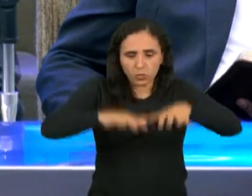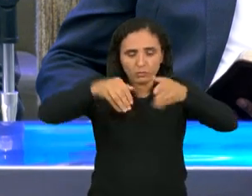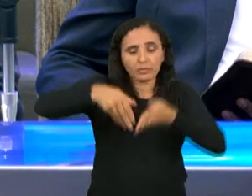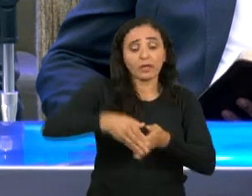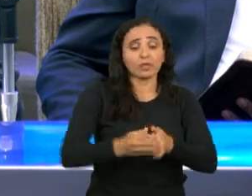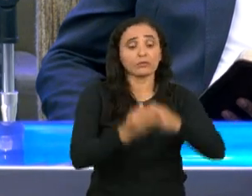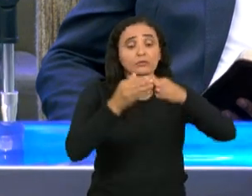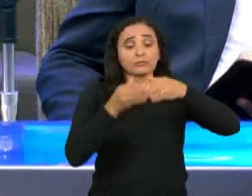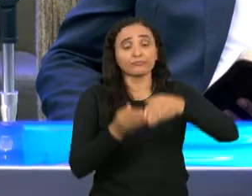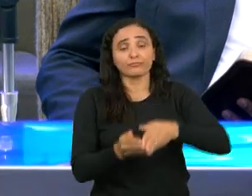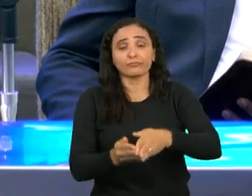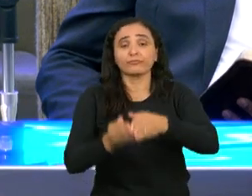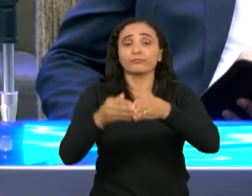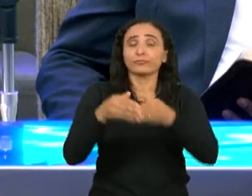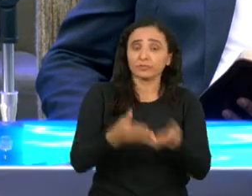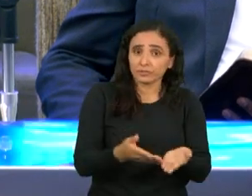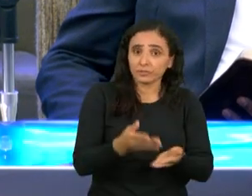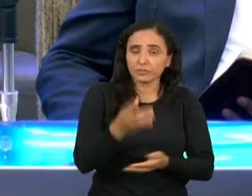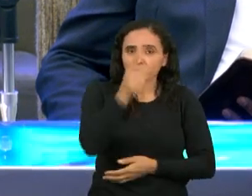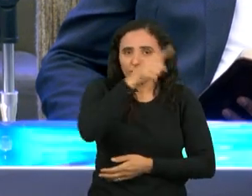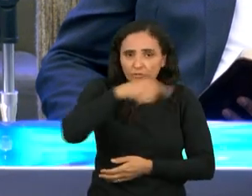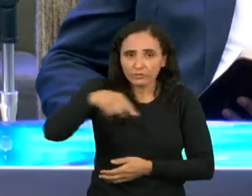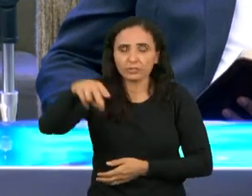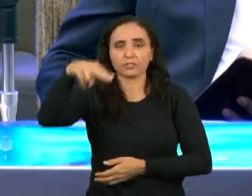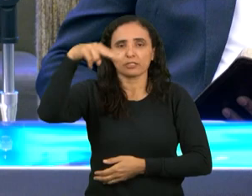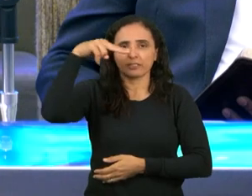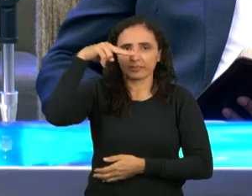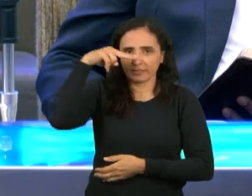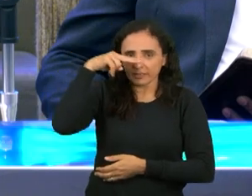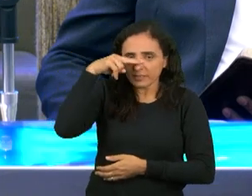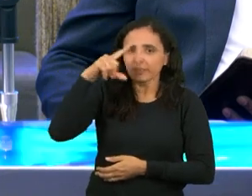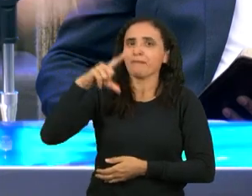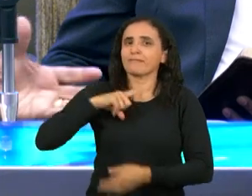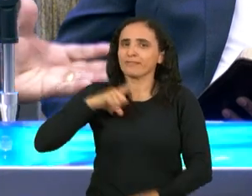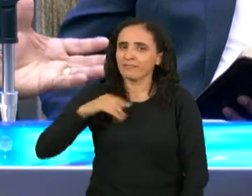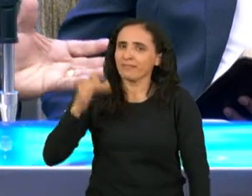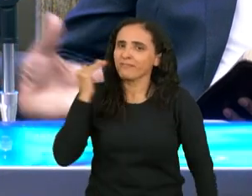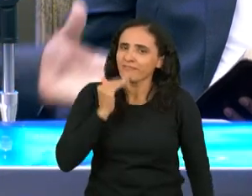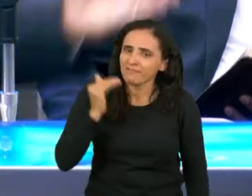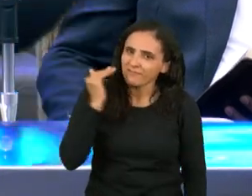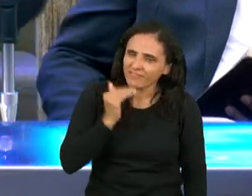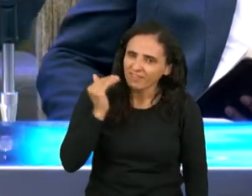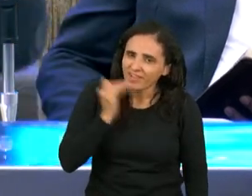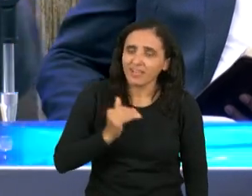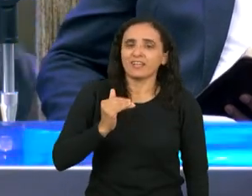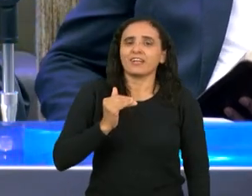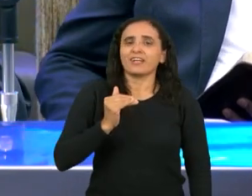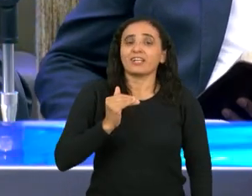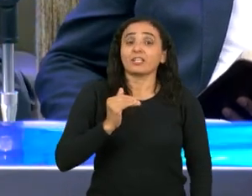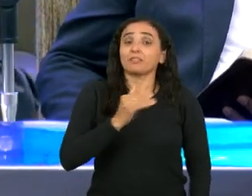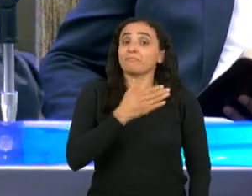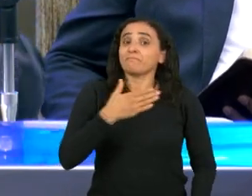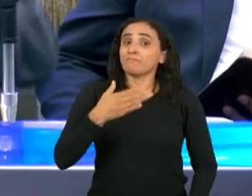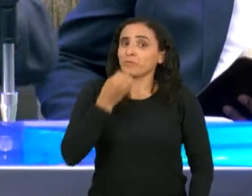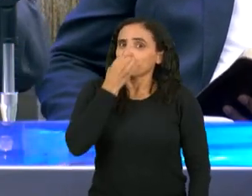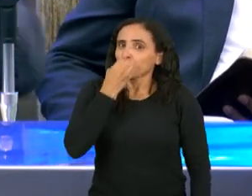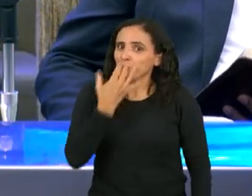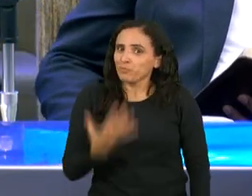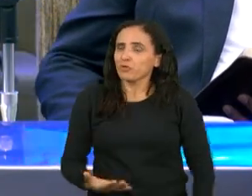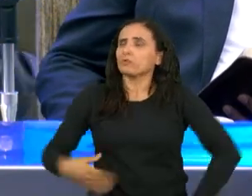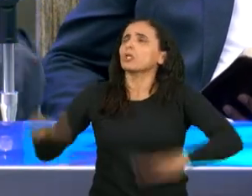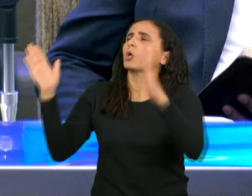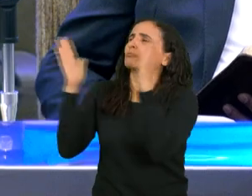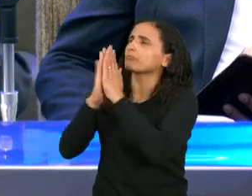está dentro a igreja ela tem suas falhas as pessoas sem seus defeito mas é melhor que dentro aqui dentro